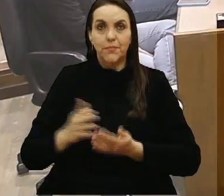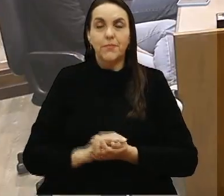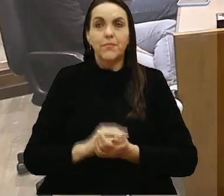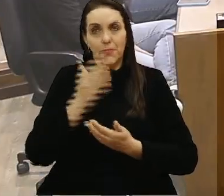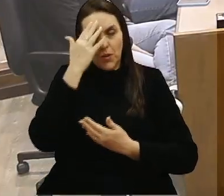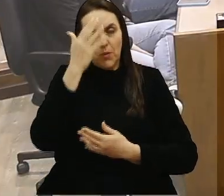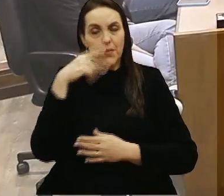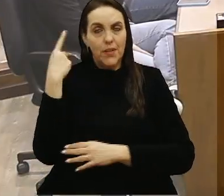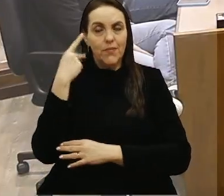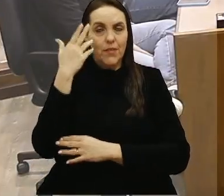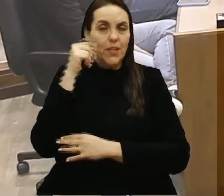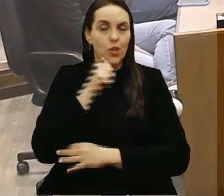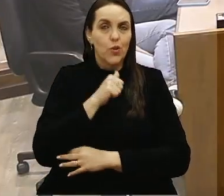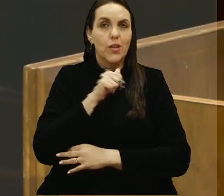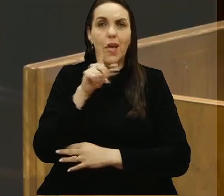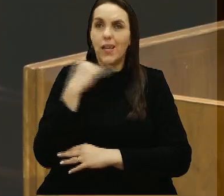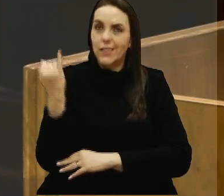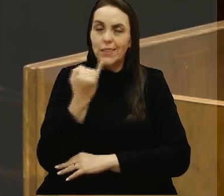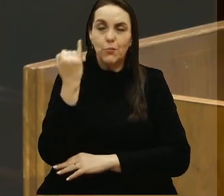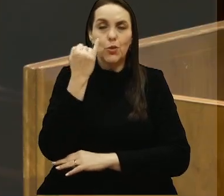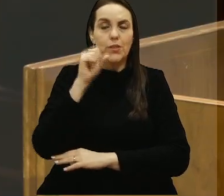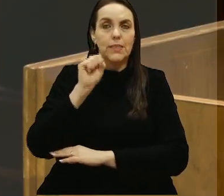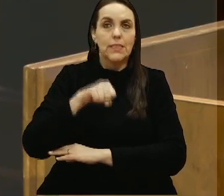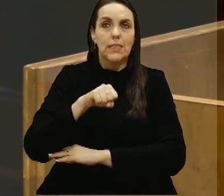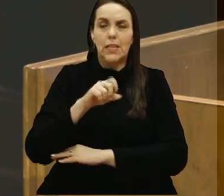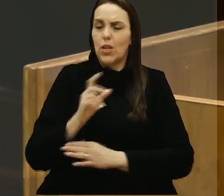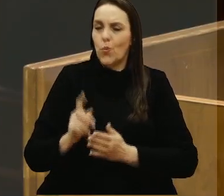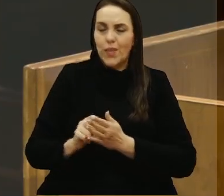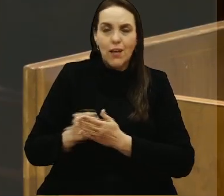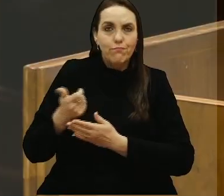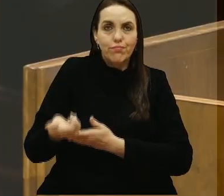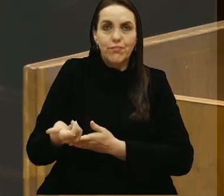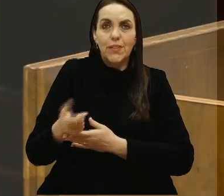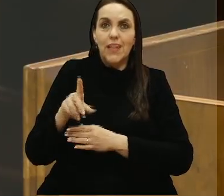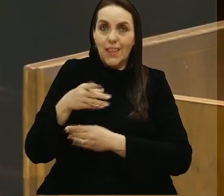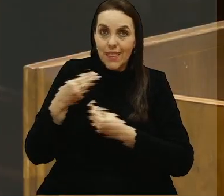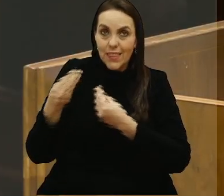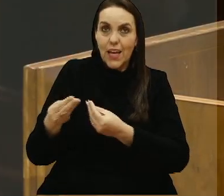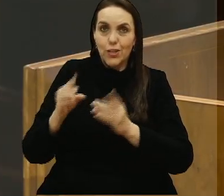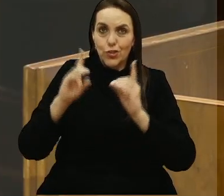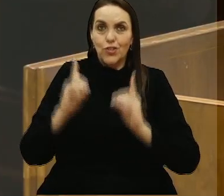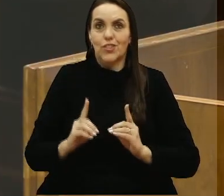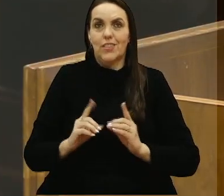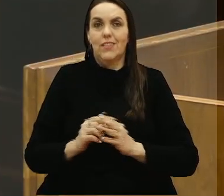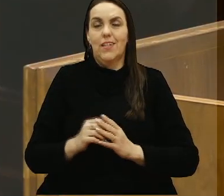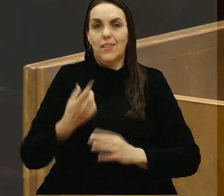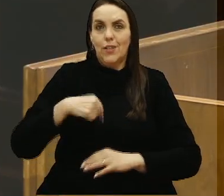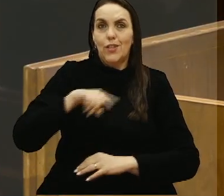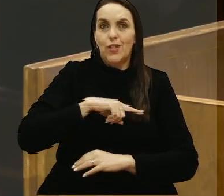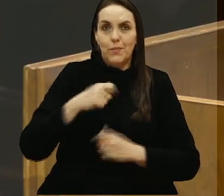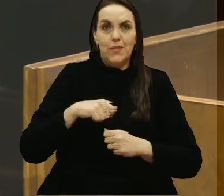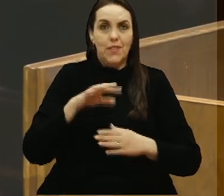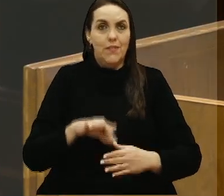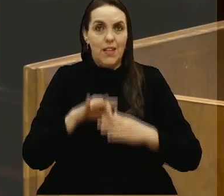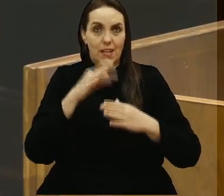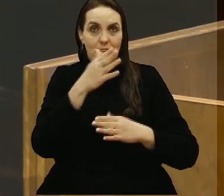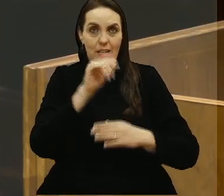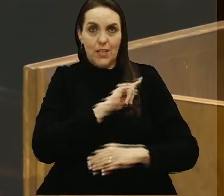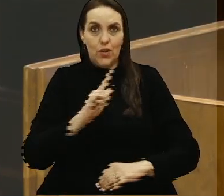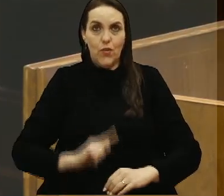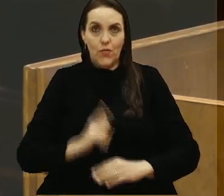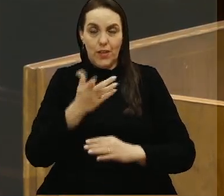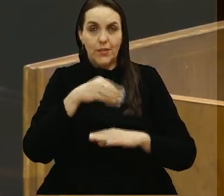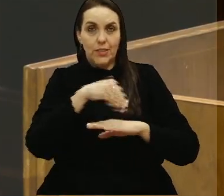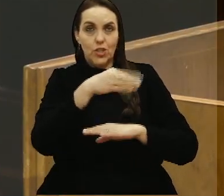vereadora. Importantíssimo isso. Não dê esmola, dê dignidade. Nós deveríamos ter isso, líder de governo, uma sugestão que eu dou para o